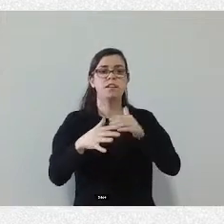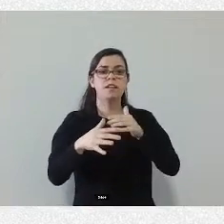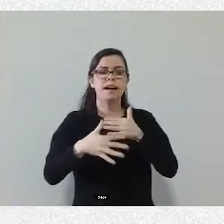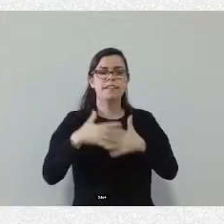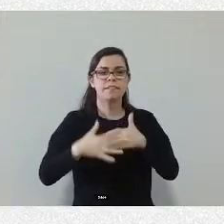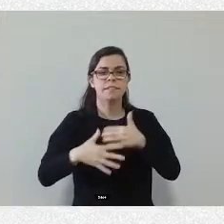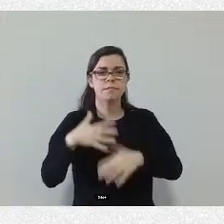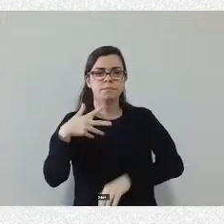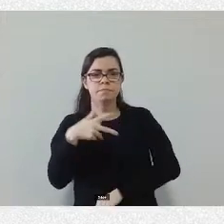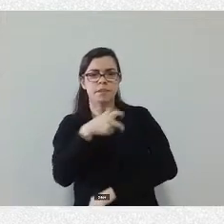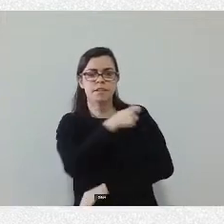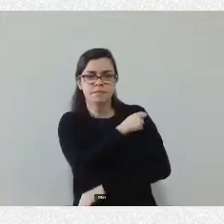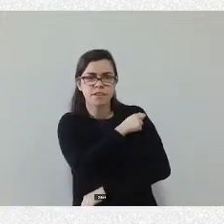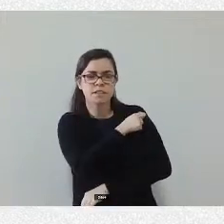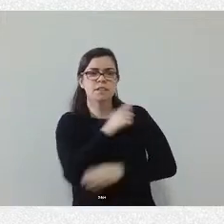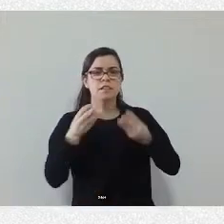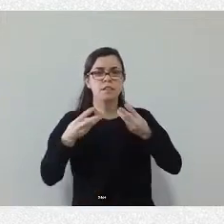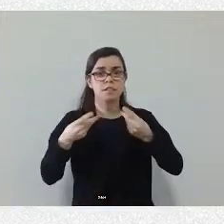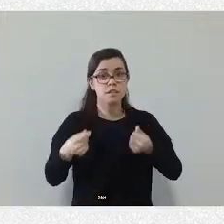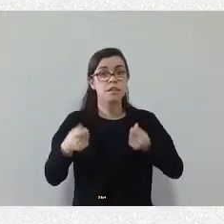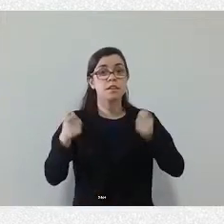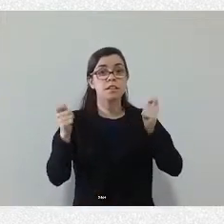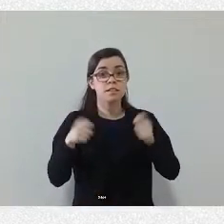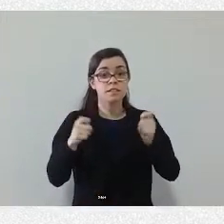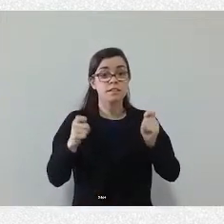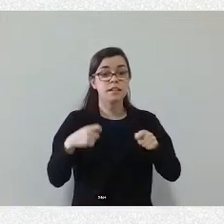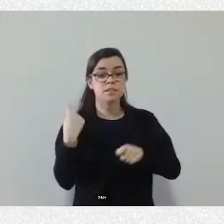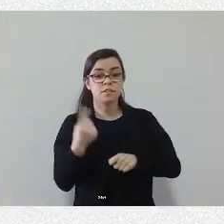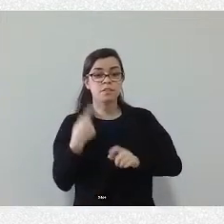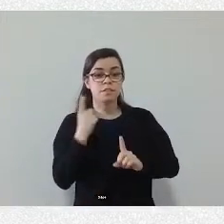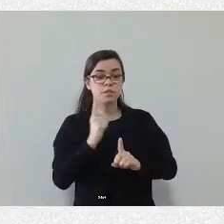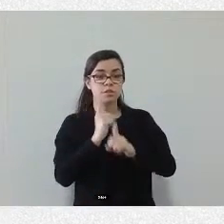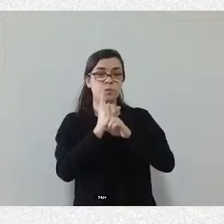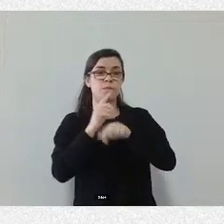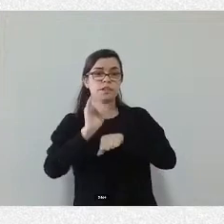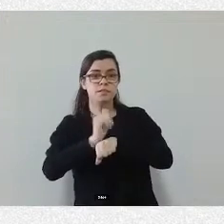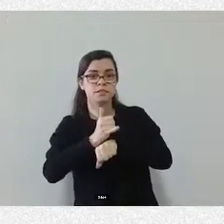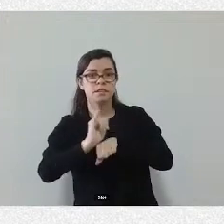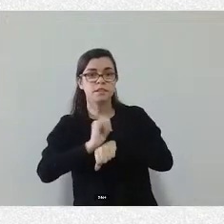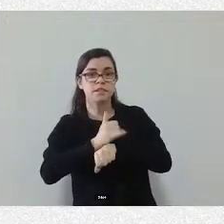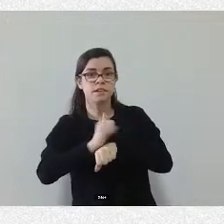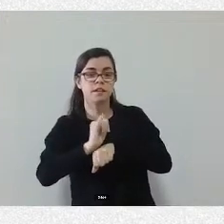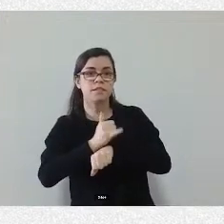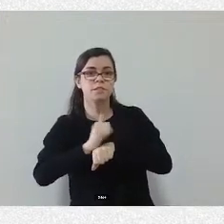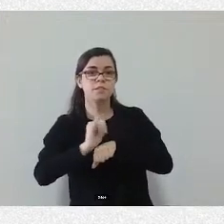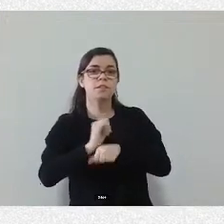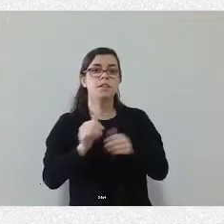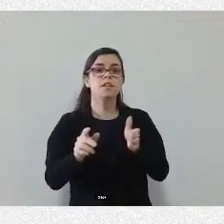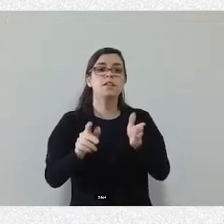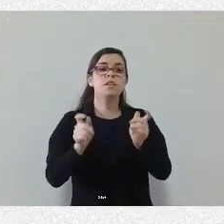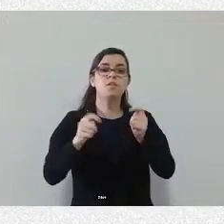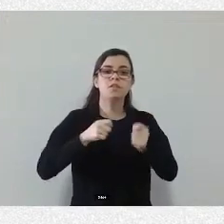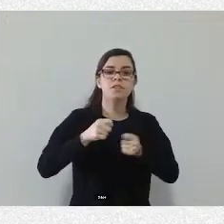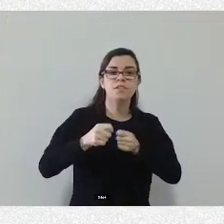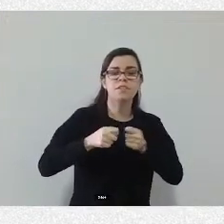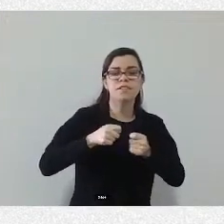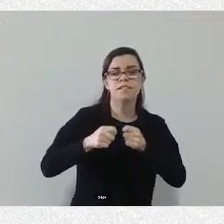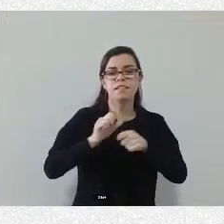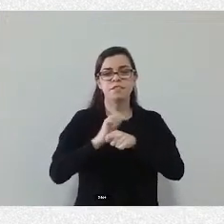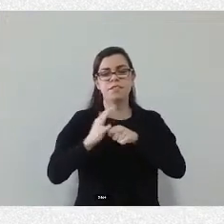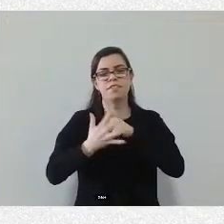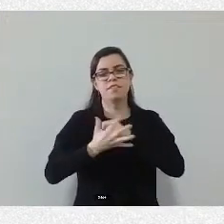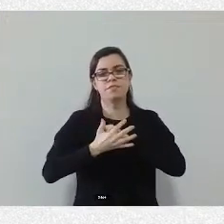tecermos estratégias mais adequadas para o controle da pandemia. E a gente poder fazer isso no mundo real, numa população